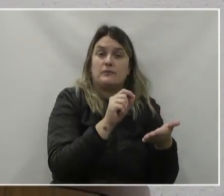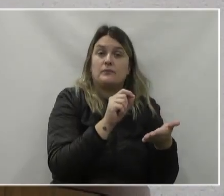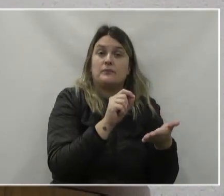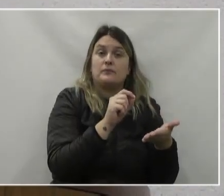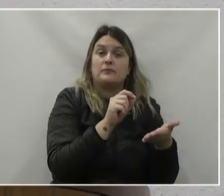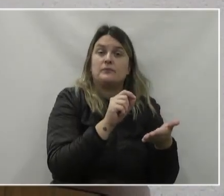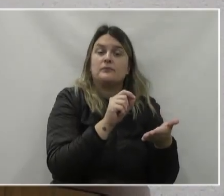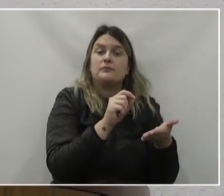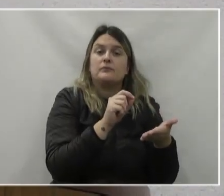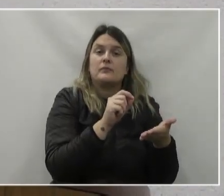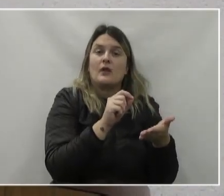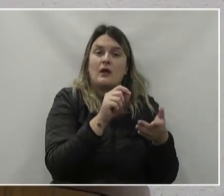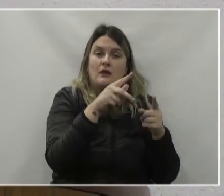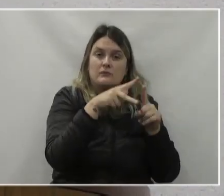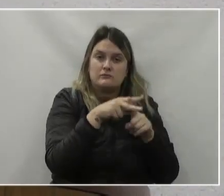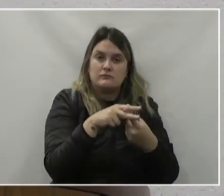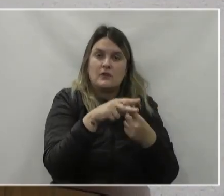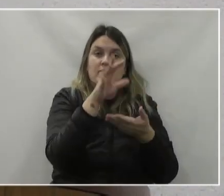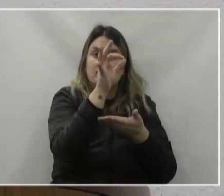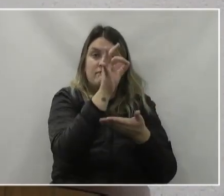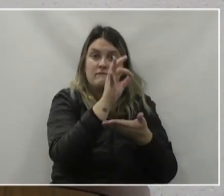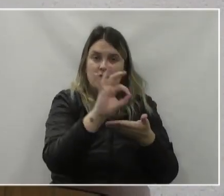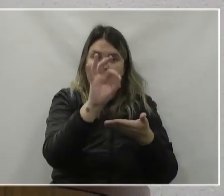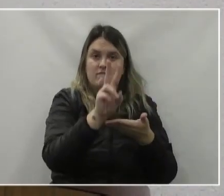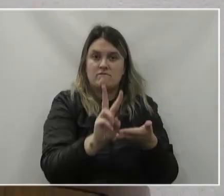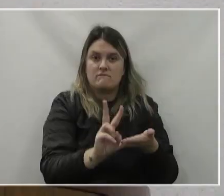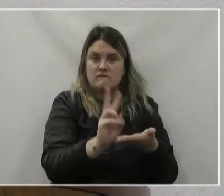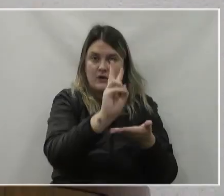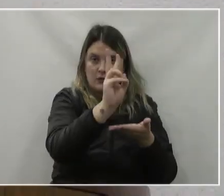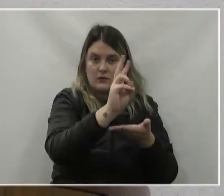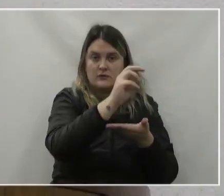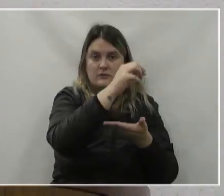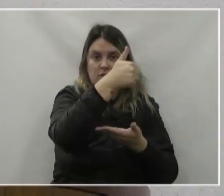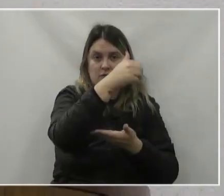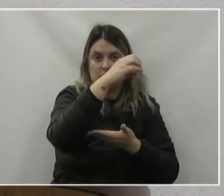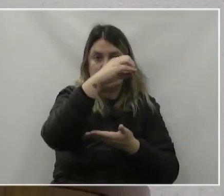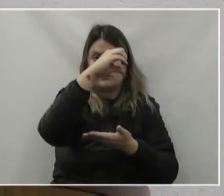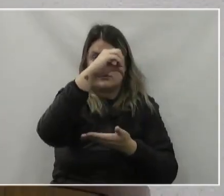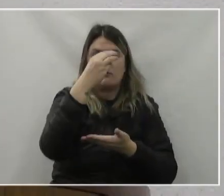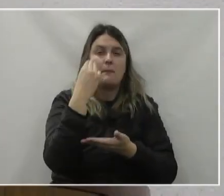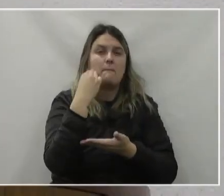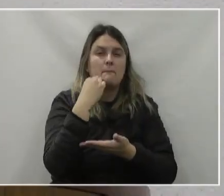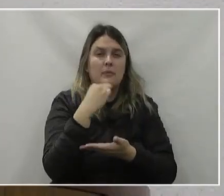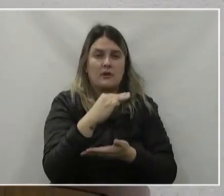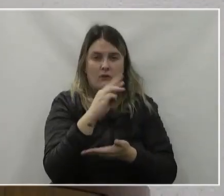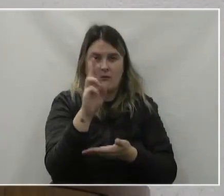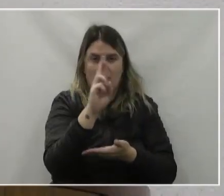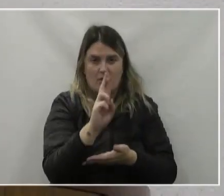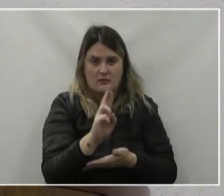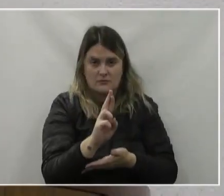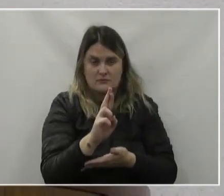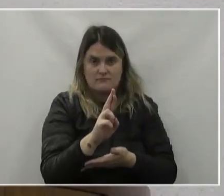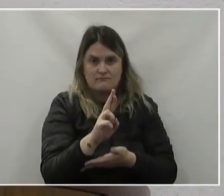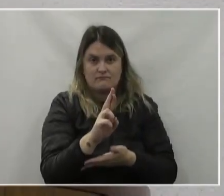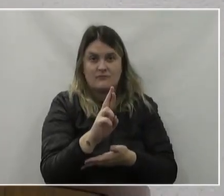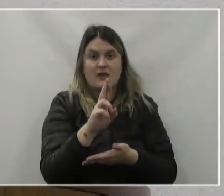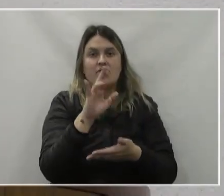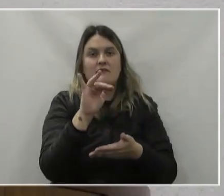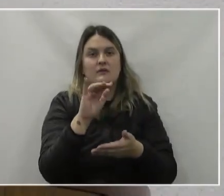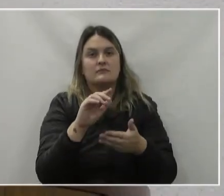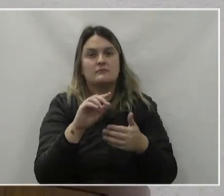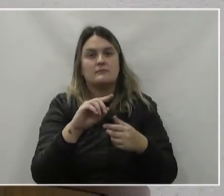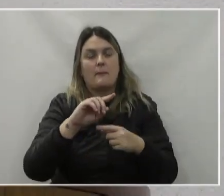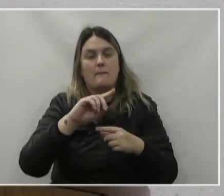a correção do valor do contrato na ordem de 109 milhões, ele retroagiria